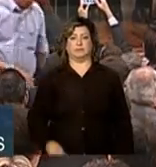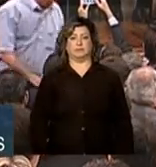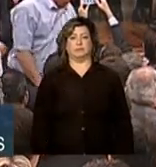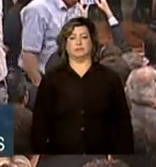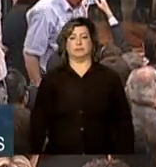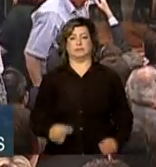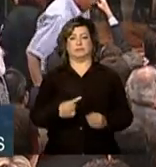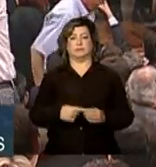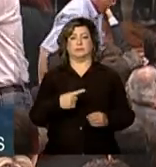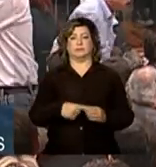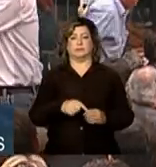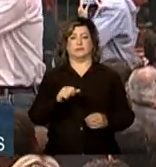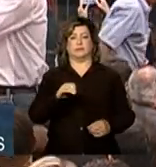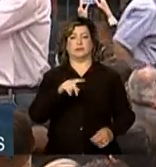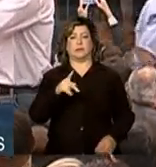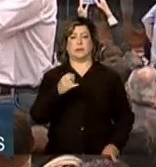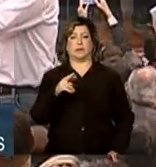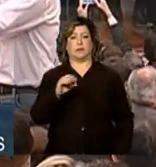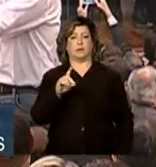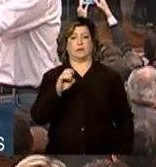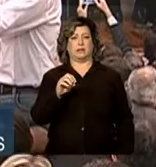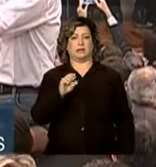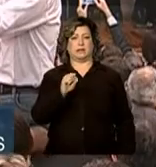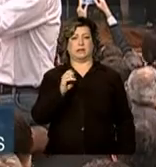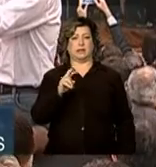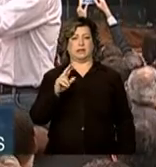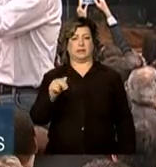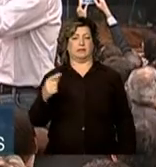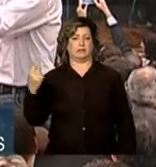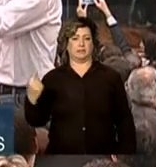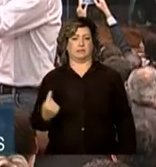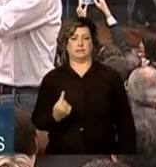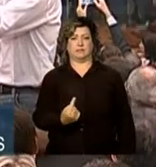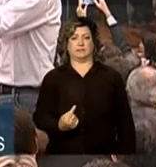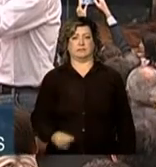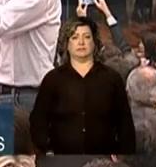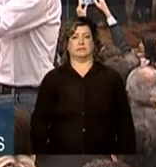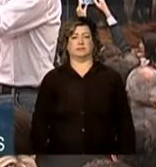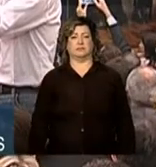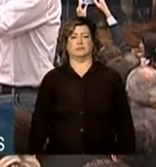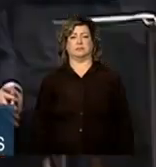São Pedro da Serra, Ari Miguel Weichenfelder.